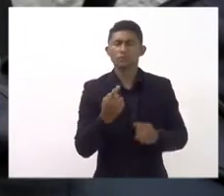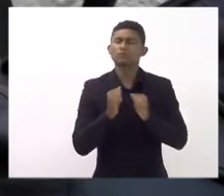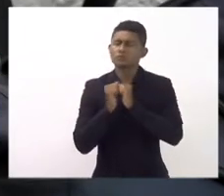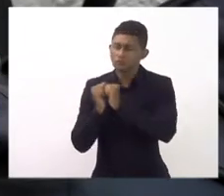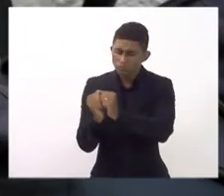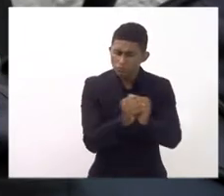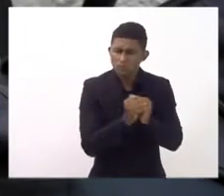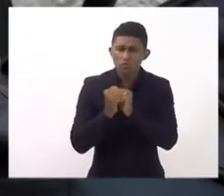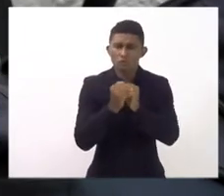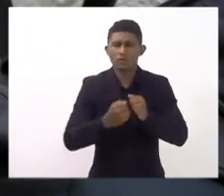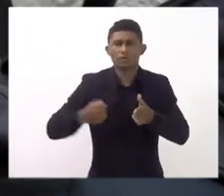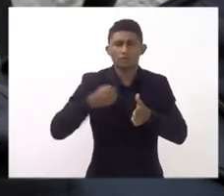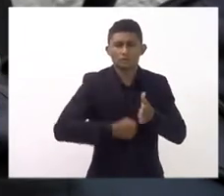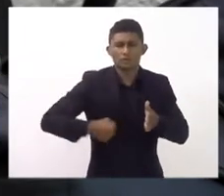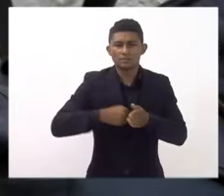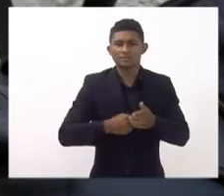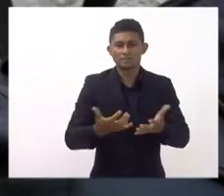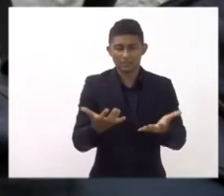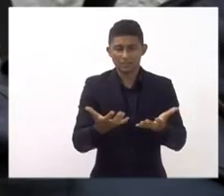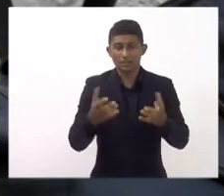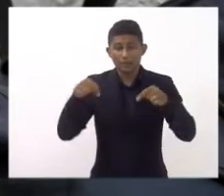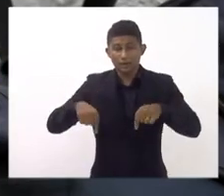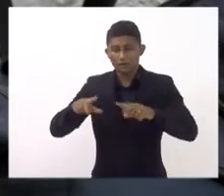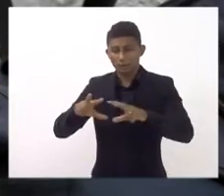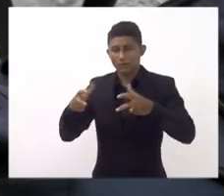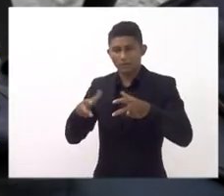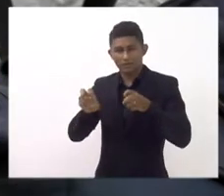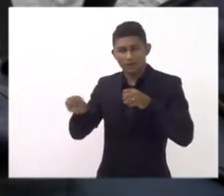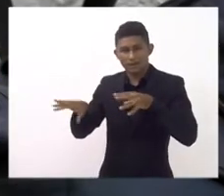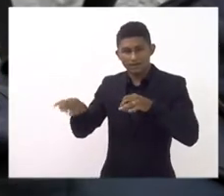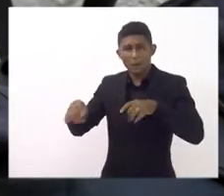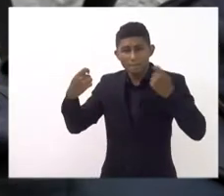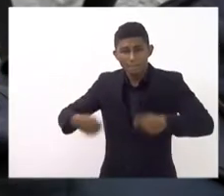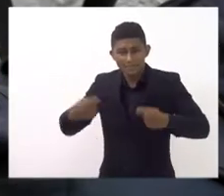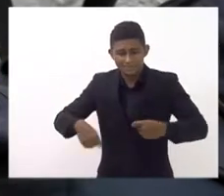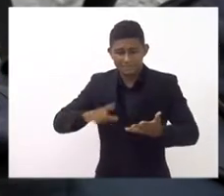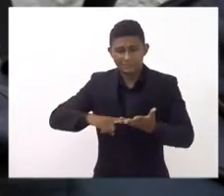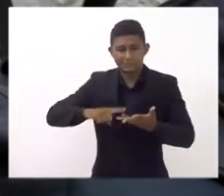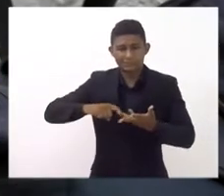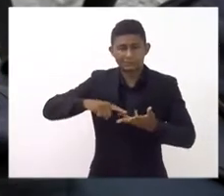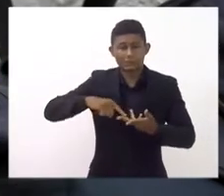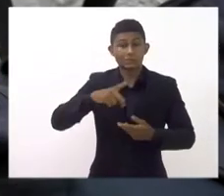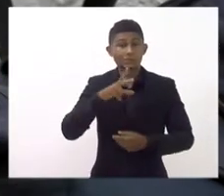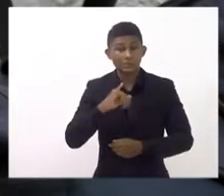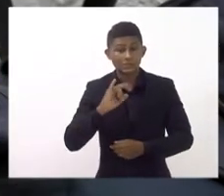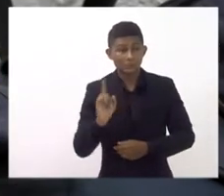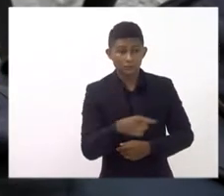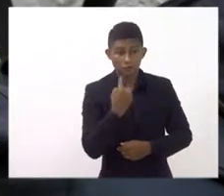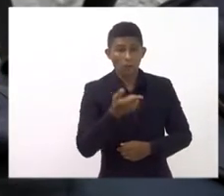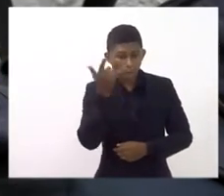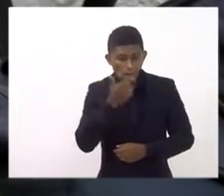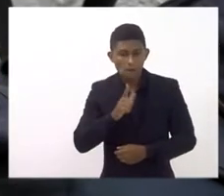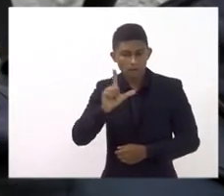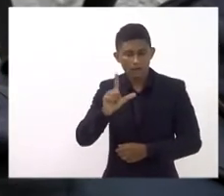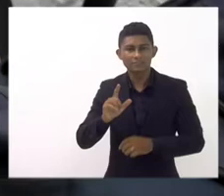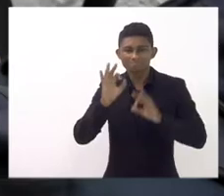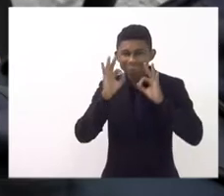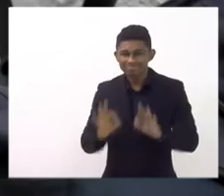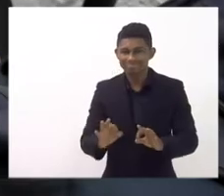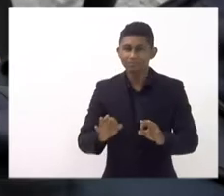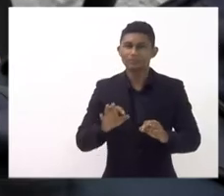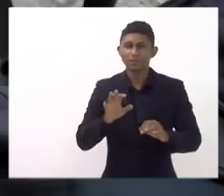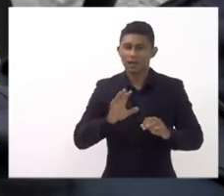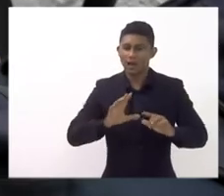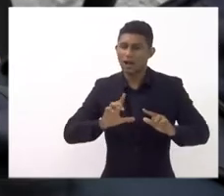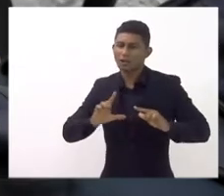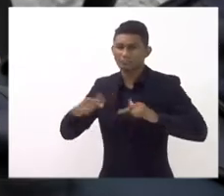luta e, no que a comissão precisar, nós pudermos, estiver ao nosso alcance, nós estaremos juntos